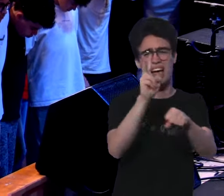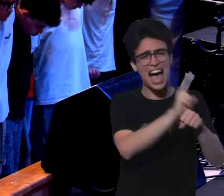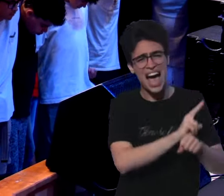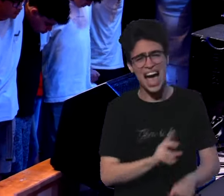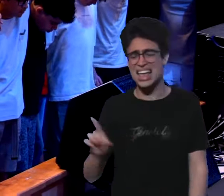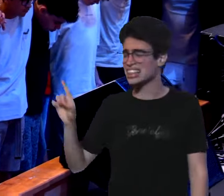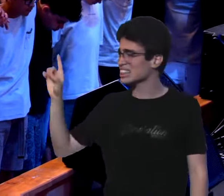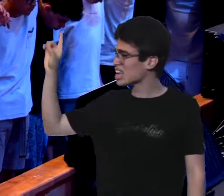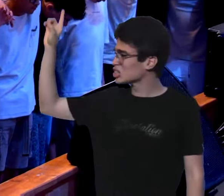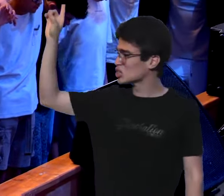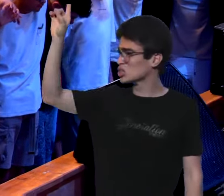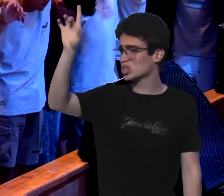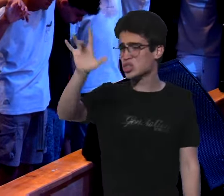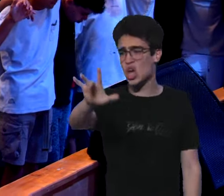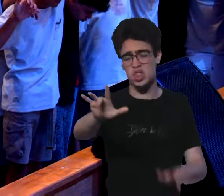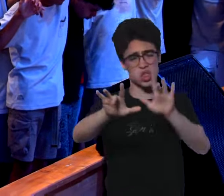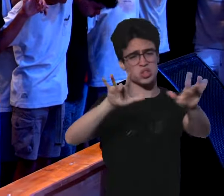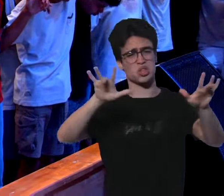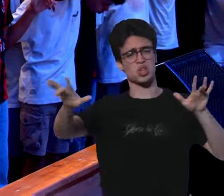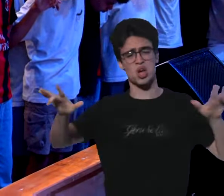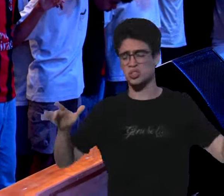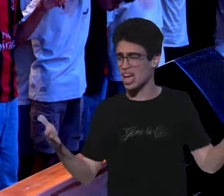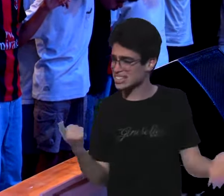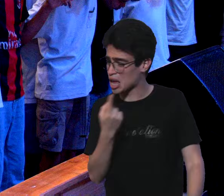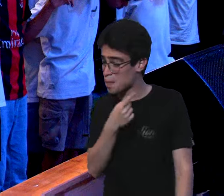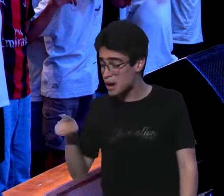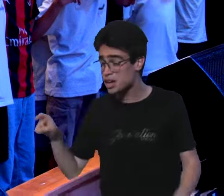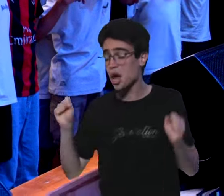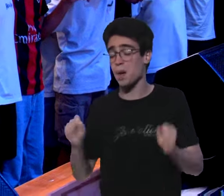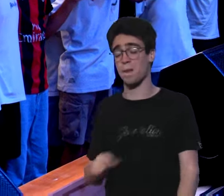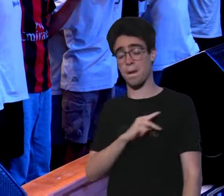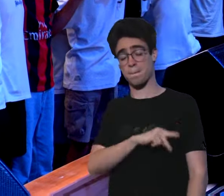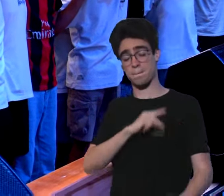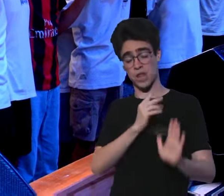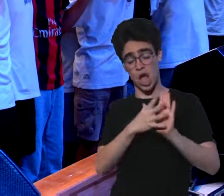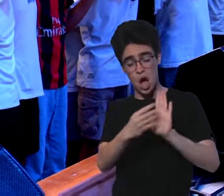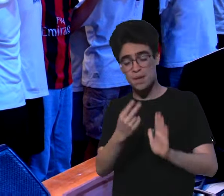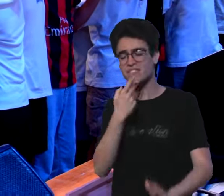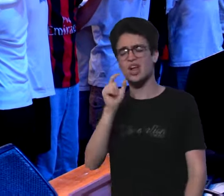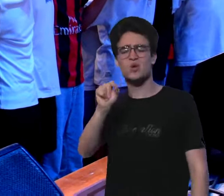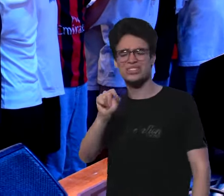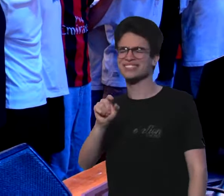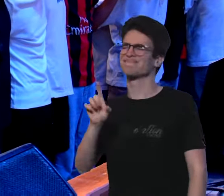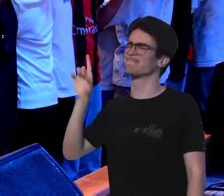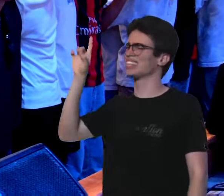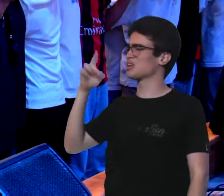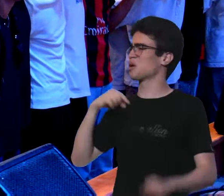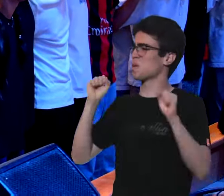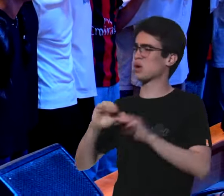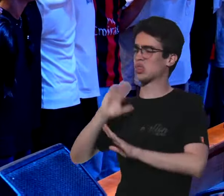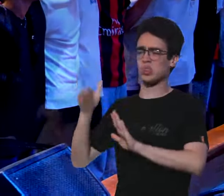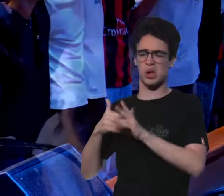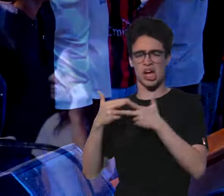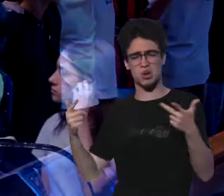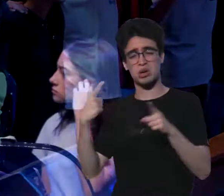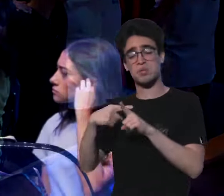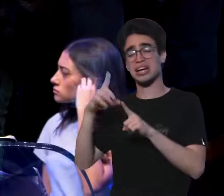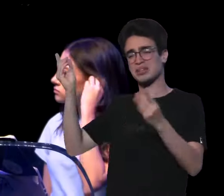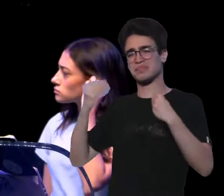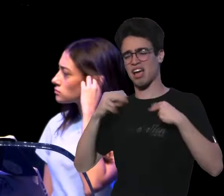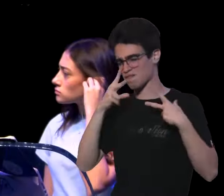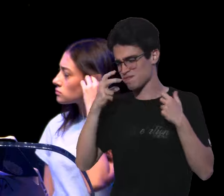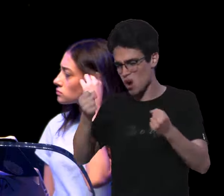presença, e que essa semana nós possamos falar como Paulo disse: tudo posso naquele que me fortalece. O Senhor está comigo, eu